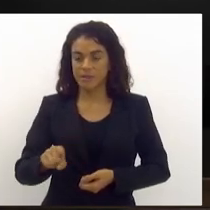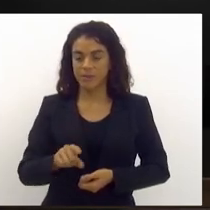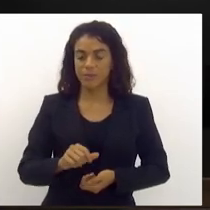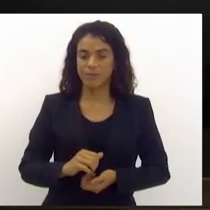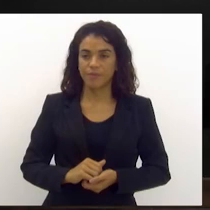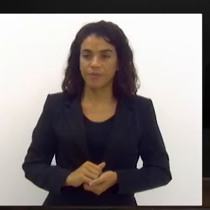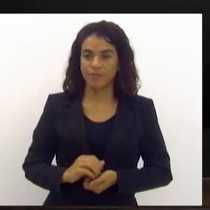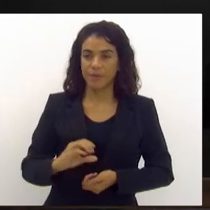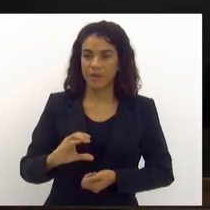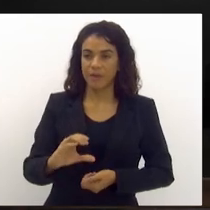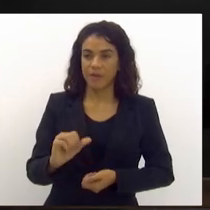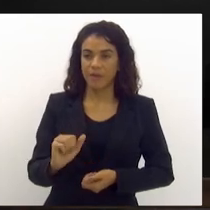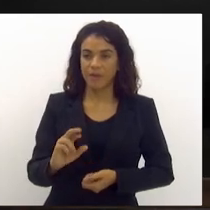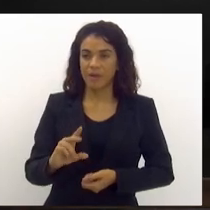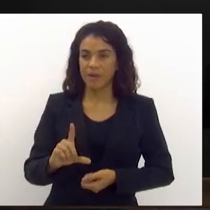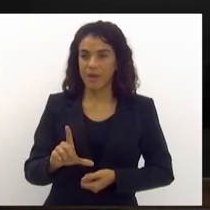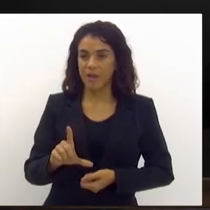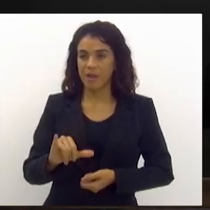Deputado Carlinhos BNH.